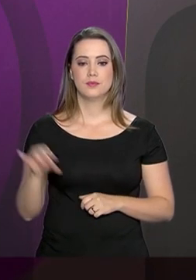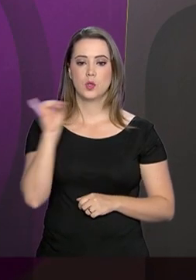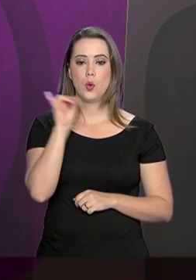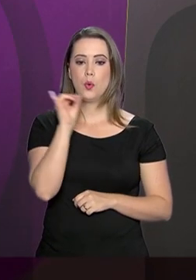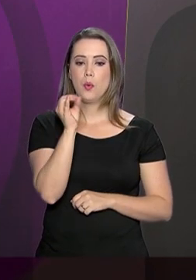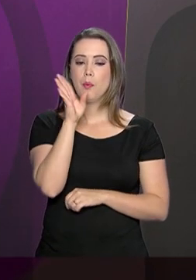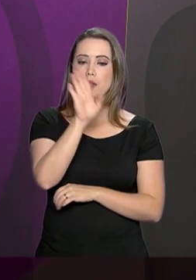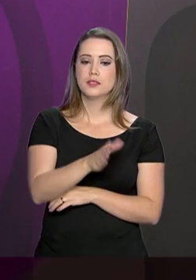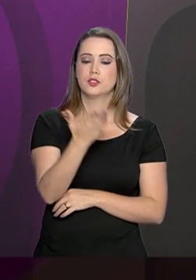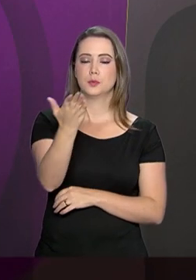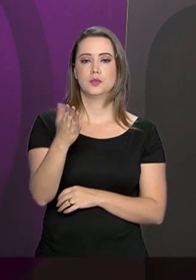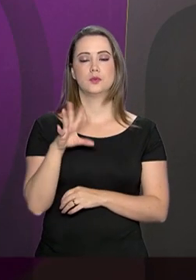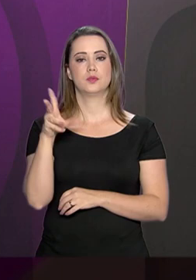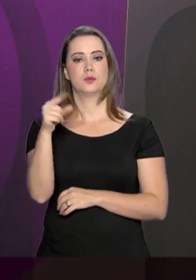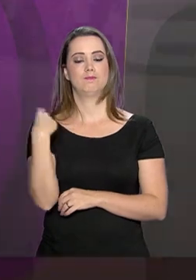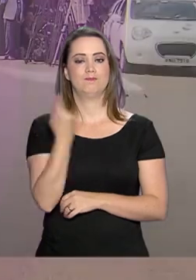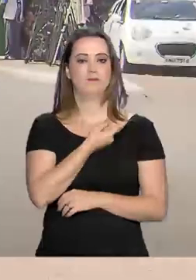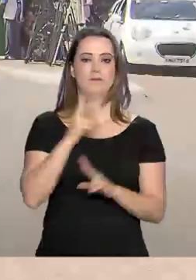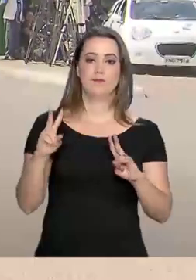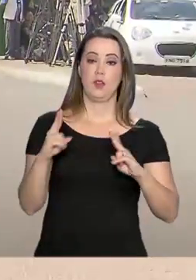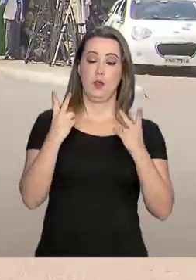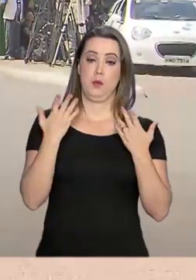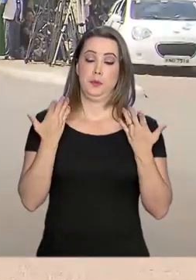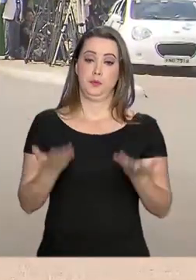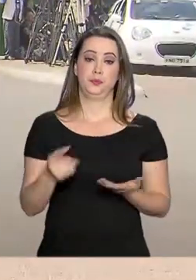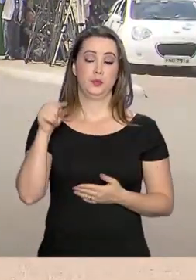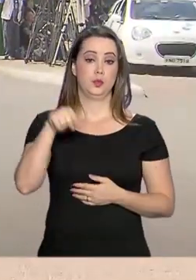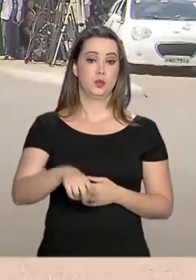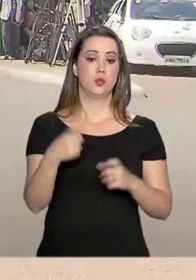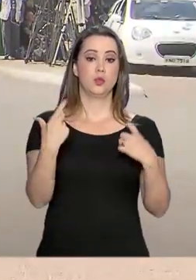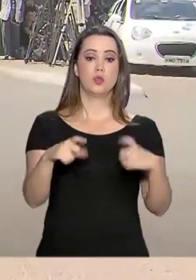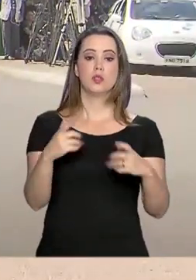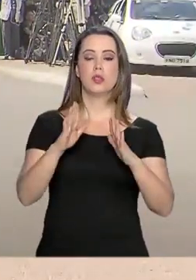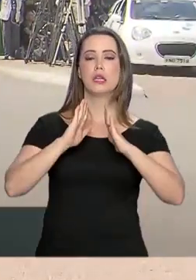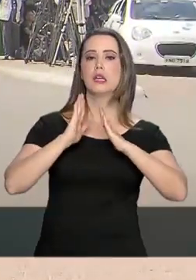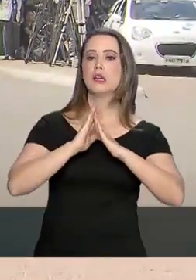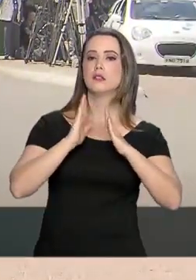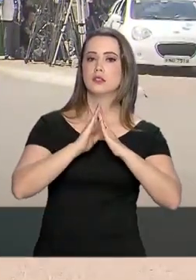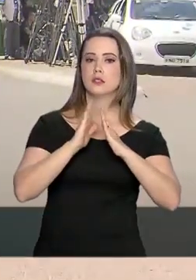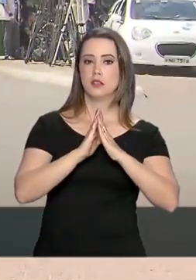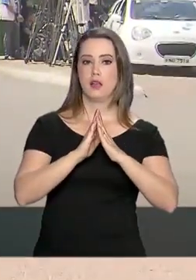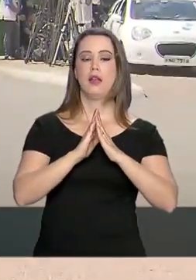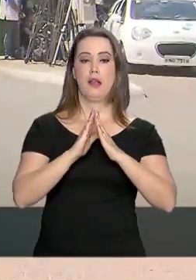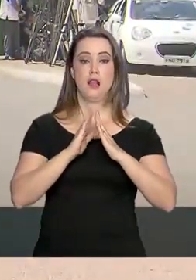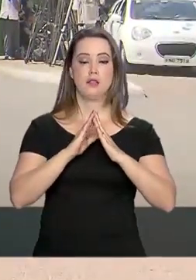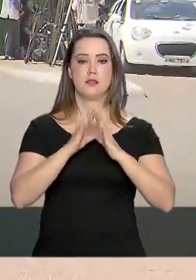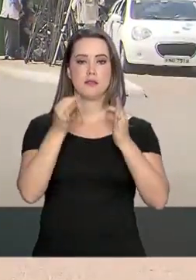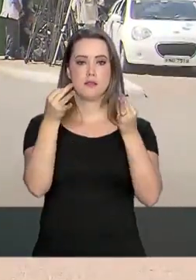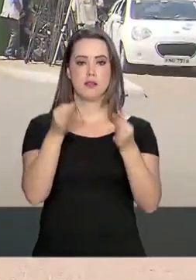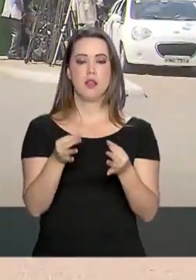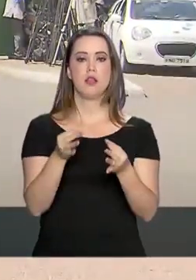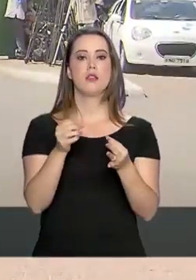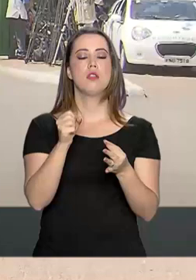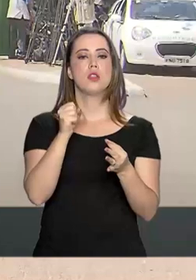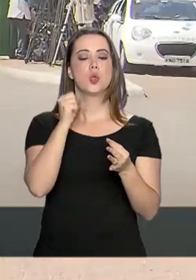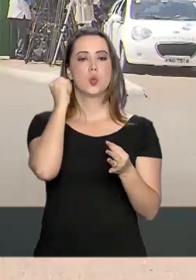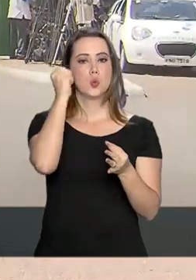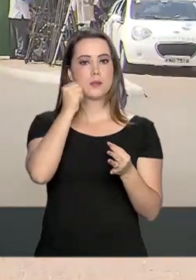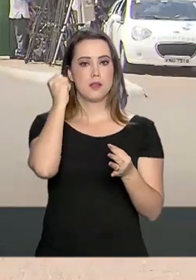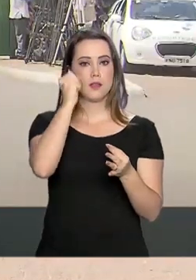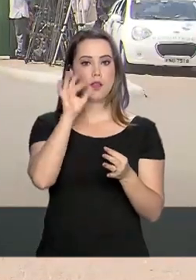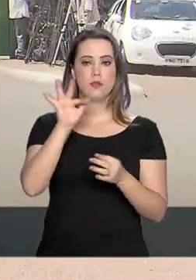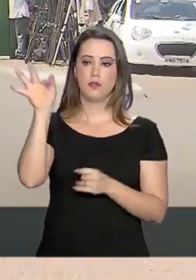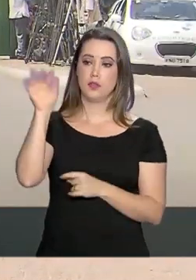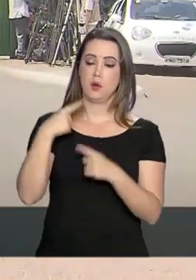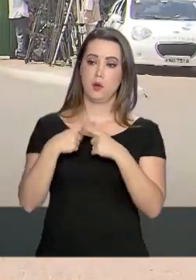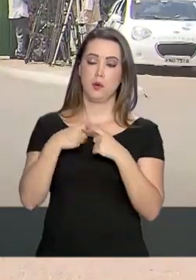Olá, Ricardo. Boa tarde para você. Boa tarde a todos. Eu estou aqui na residência oficial do Senado Federal, porque o ministro da Economia, Paulo Guedes,